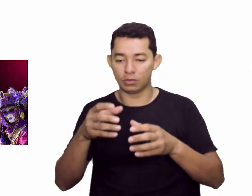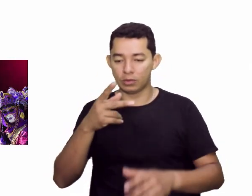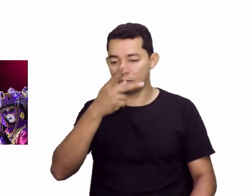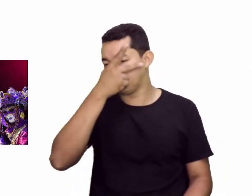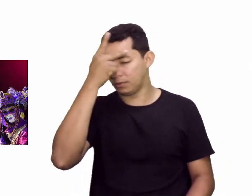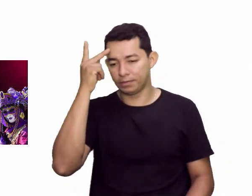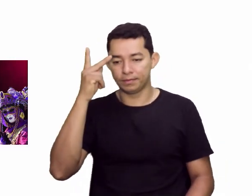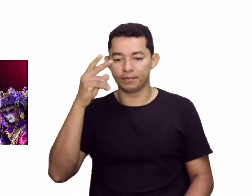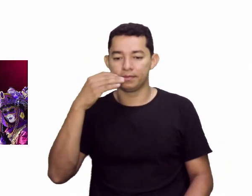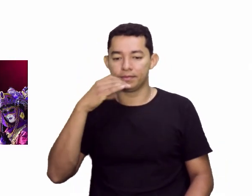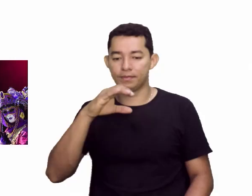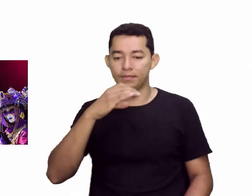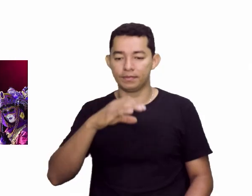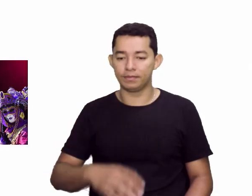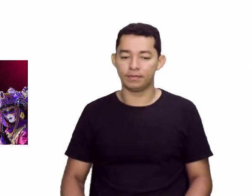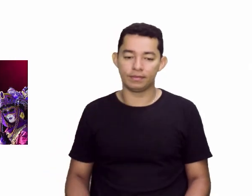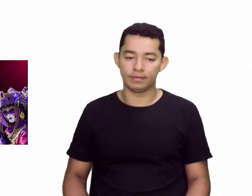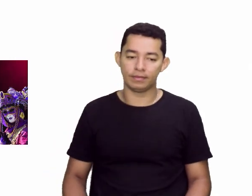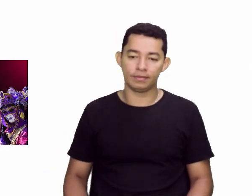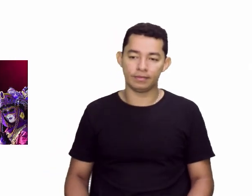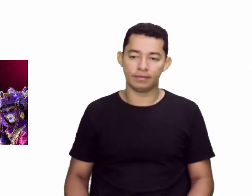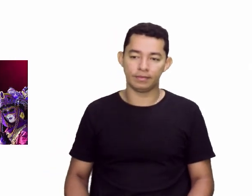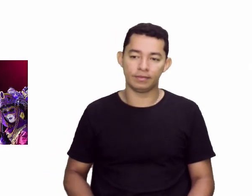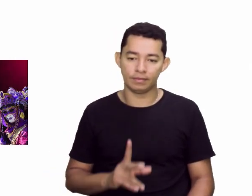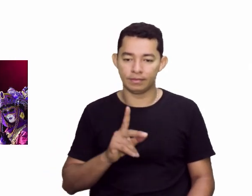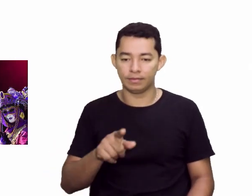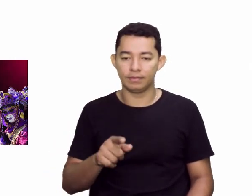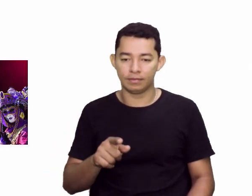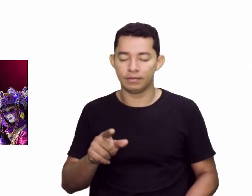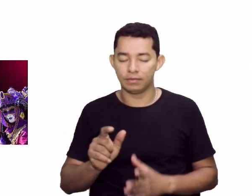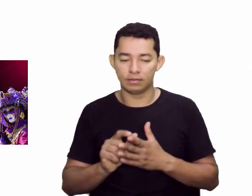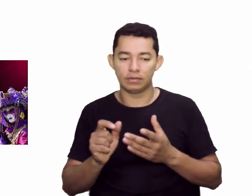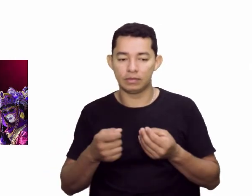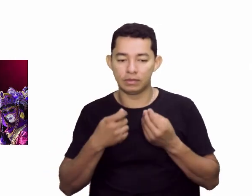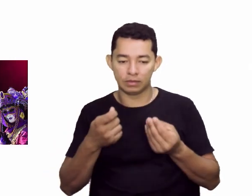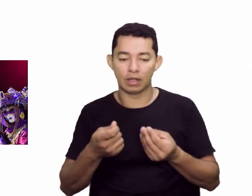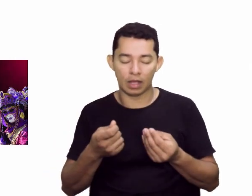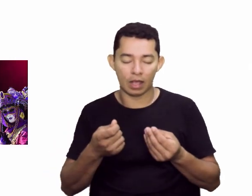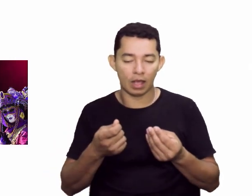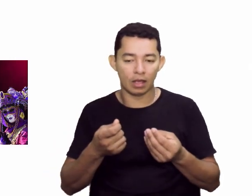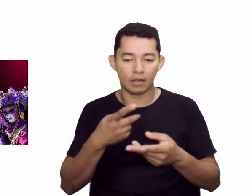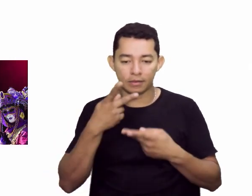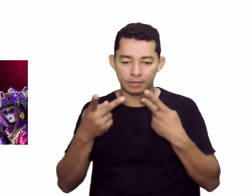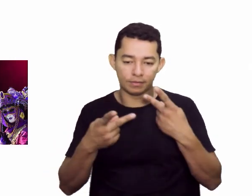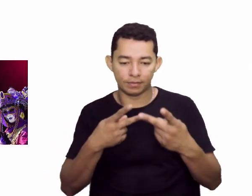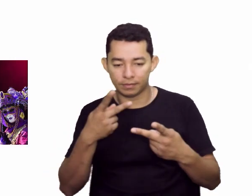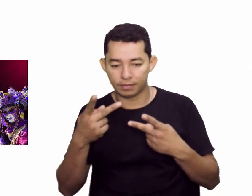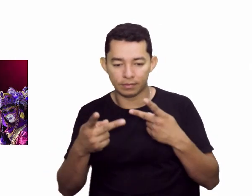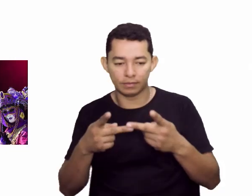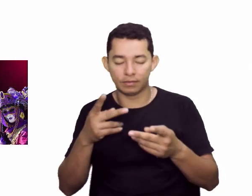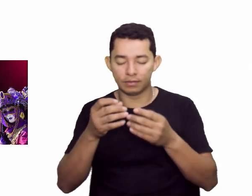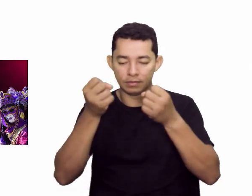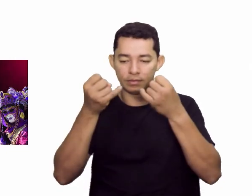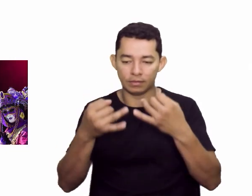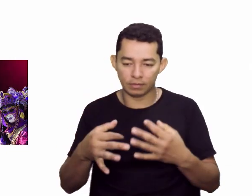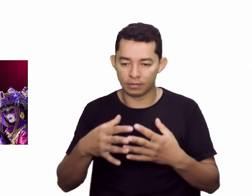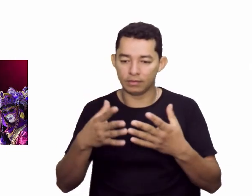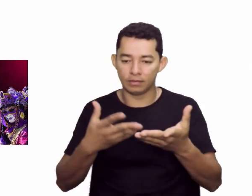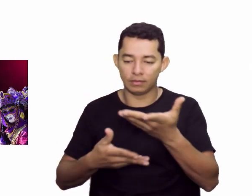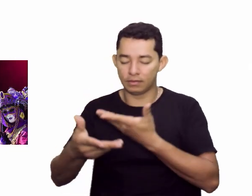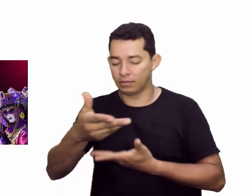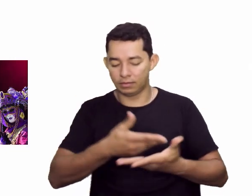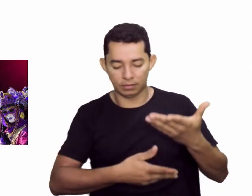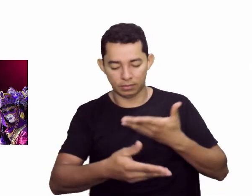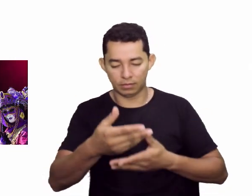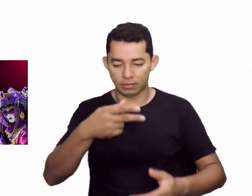e alguém liderando que ficava dando os pontos, né? Entre os personagens. O